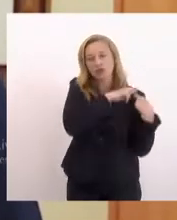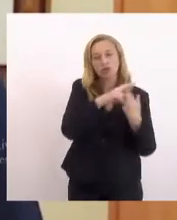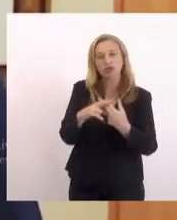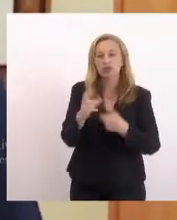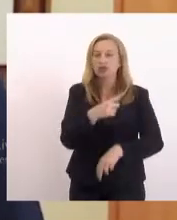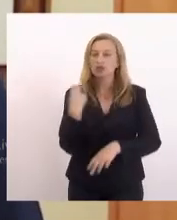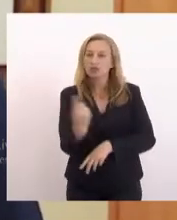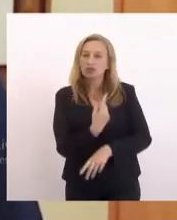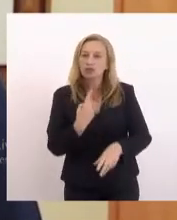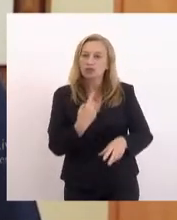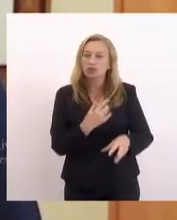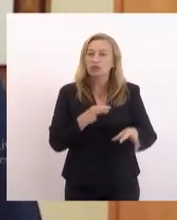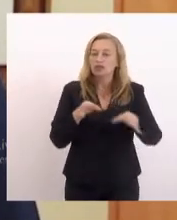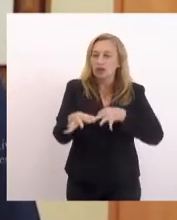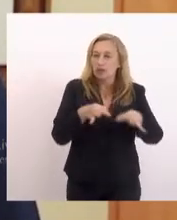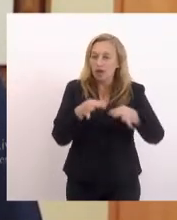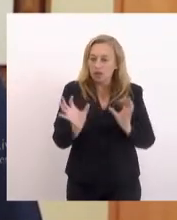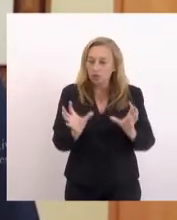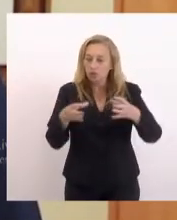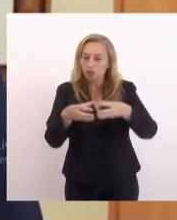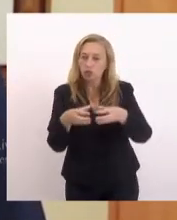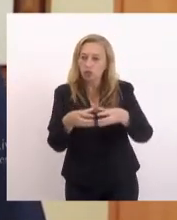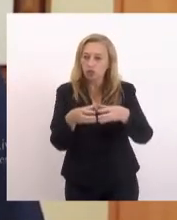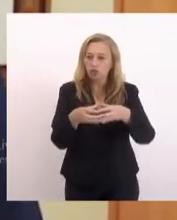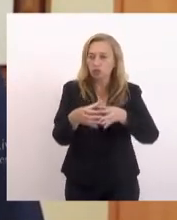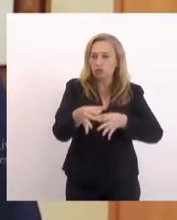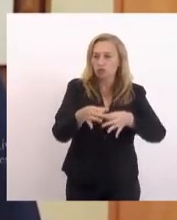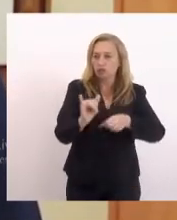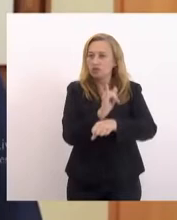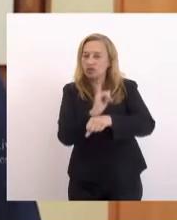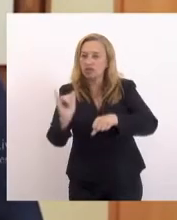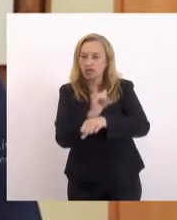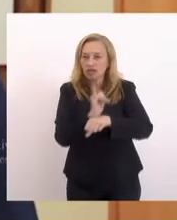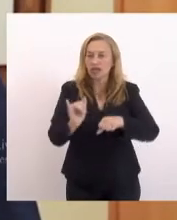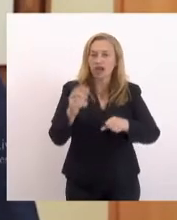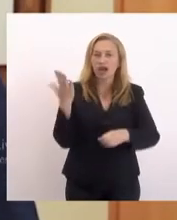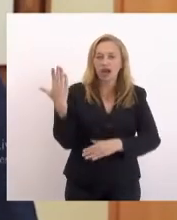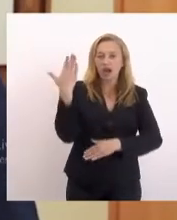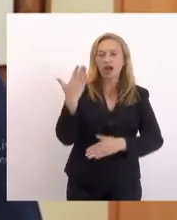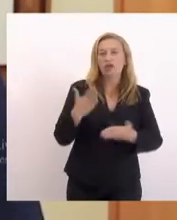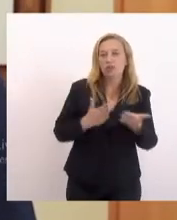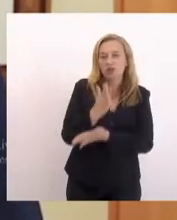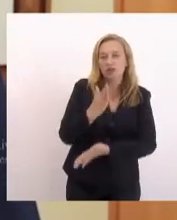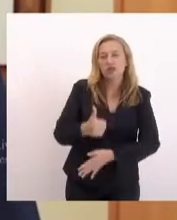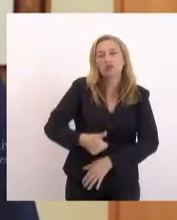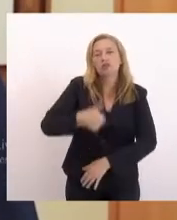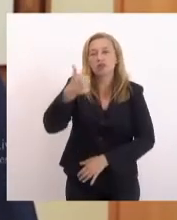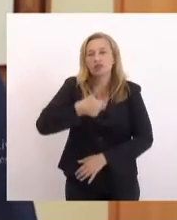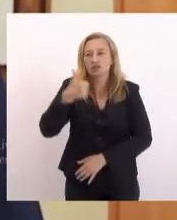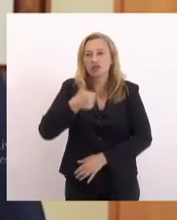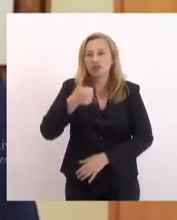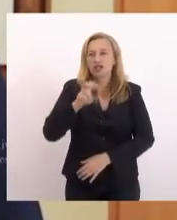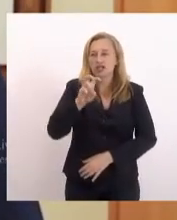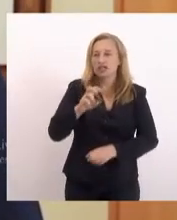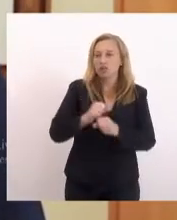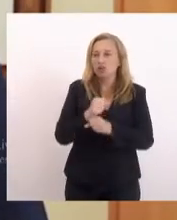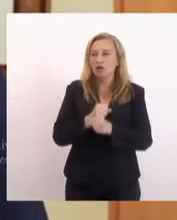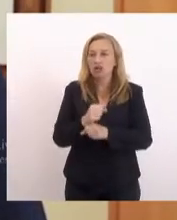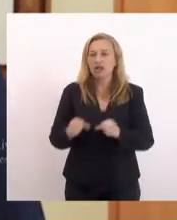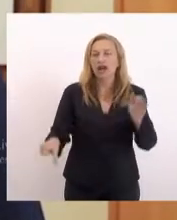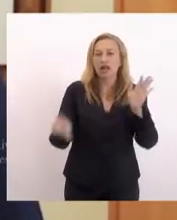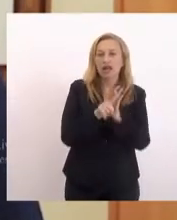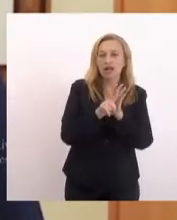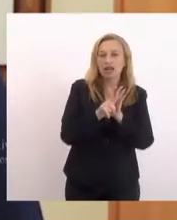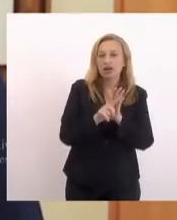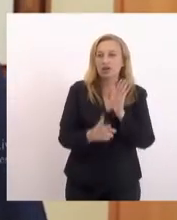de planejamento das finanças permitiu ainda a aprovação, pela primeira vez após 5 anos seguidos, a lei orçamentária